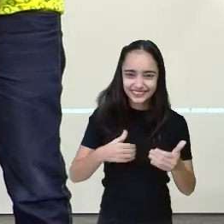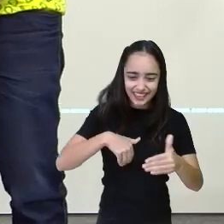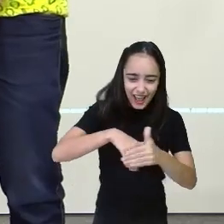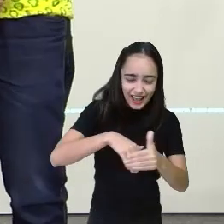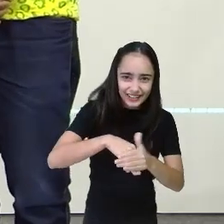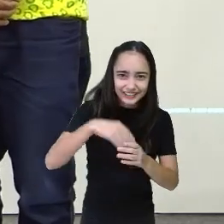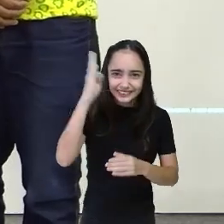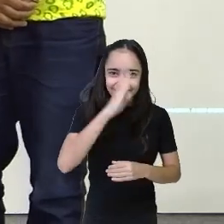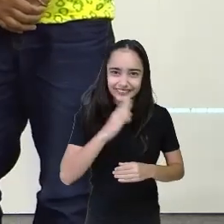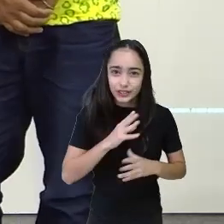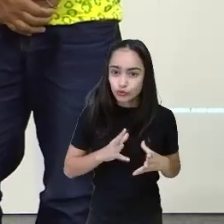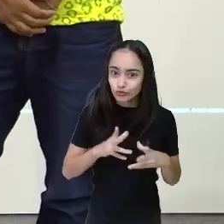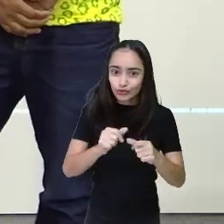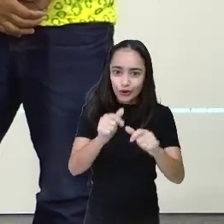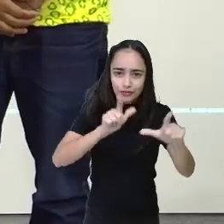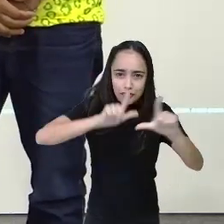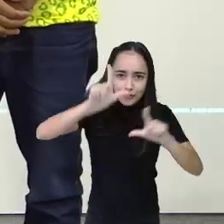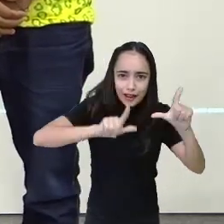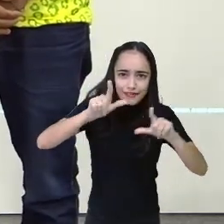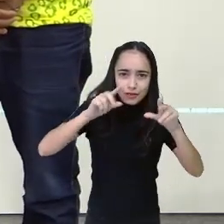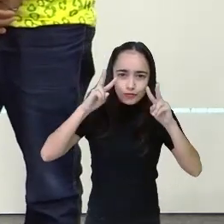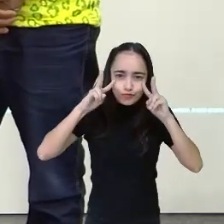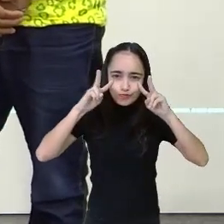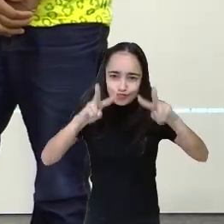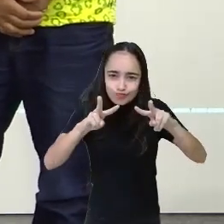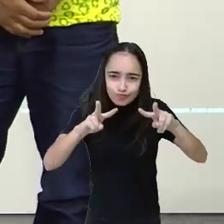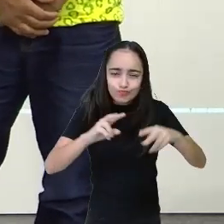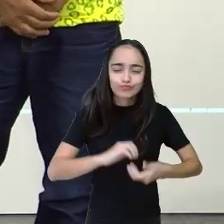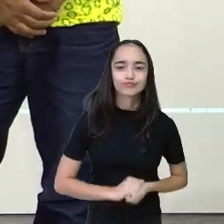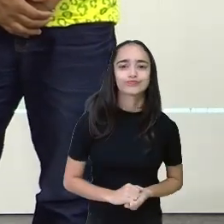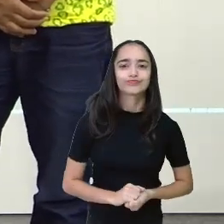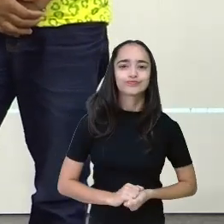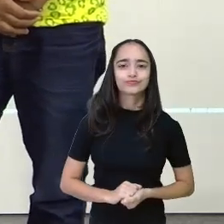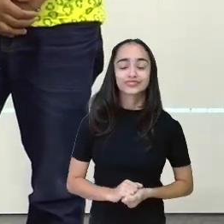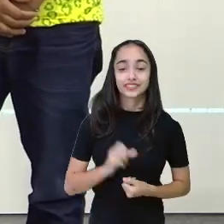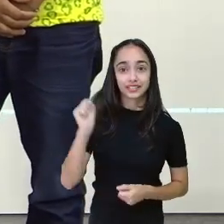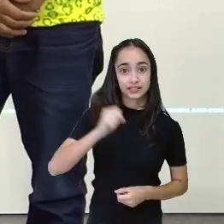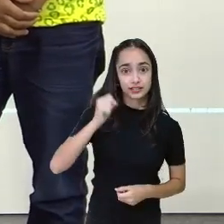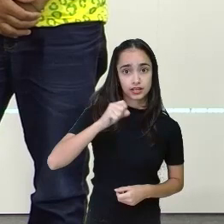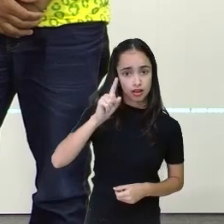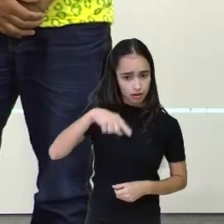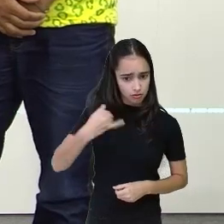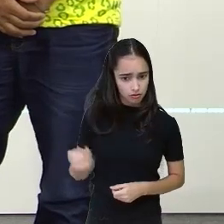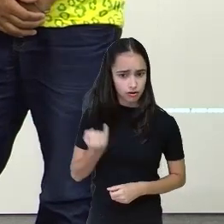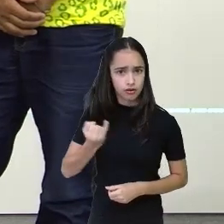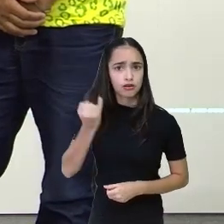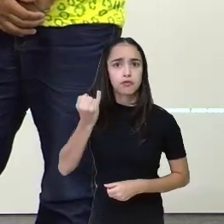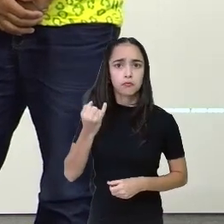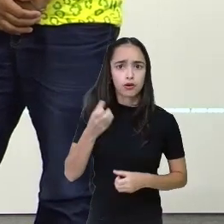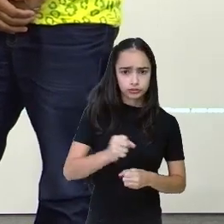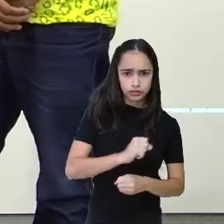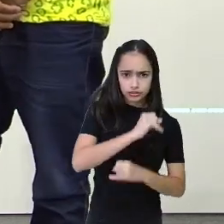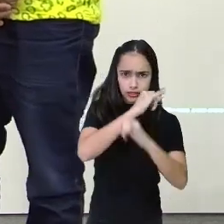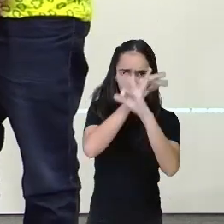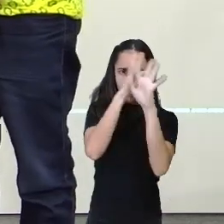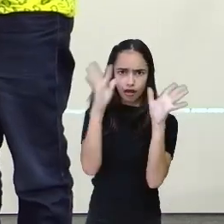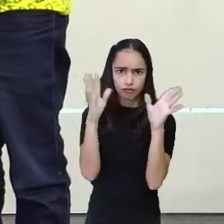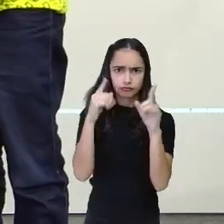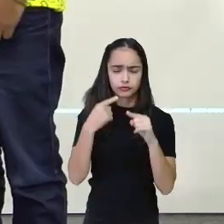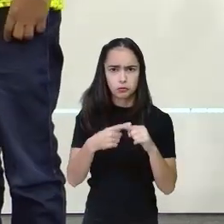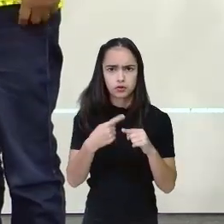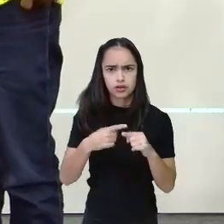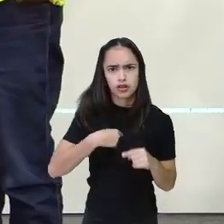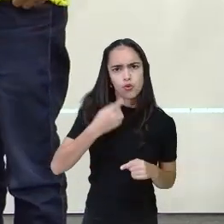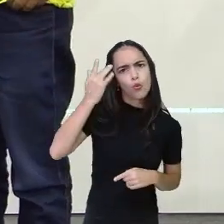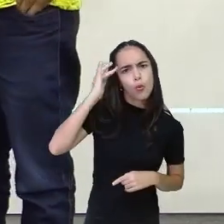grudado na telinha. pra Grudado assistir na o TV. Brasil. Ô, Jonaci, isso é muito importante esclarecer, porque eu, antes de preparar essa aula, eu achava que a Copa estava